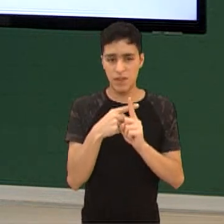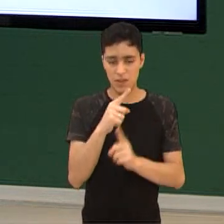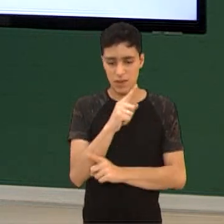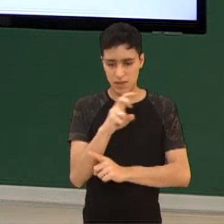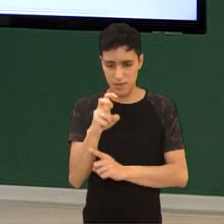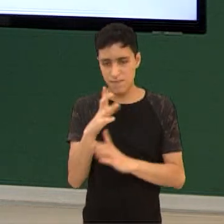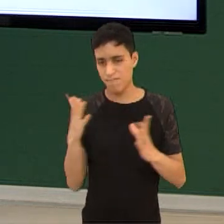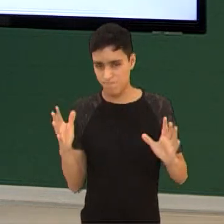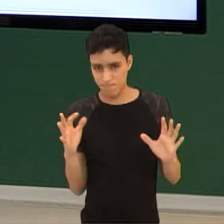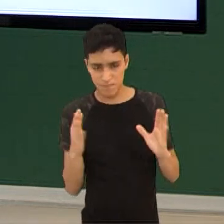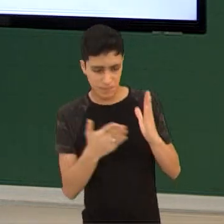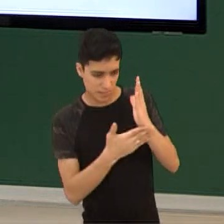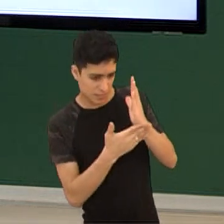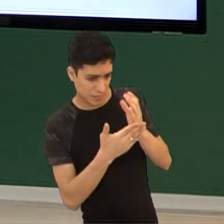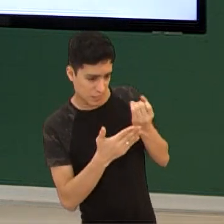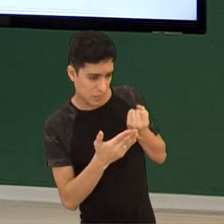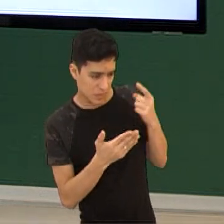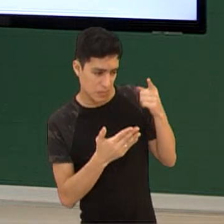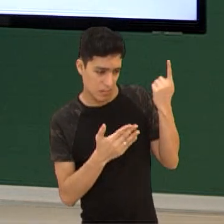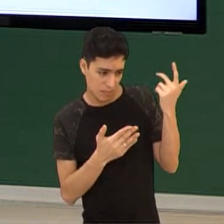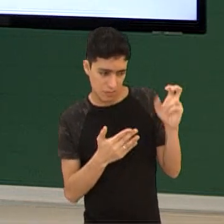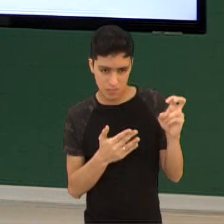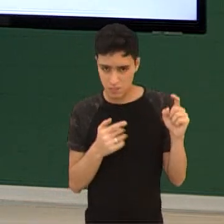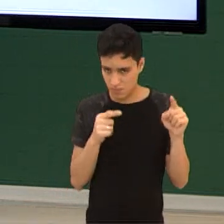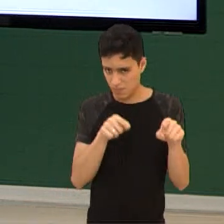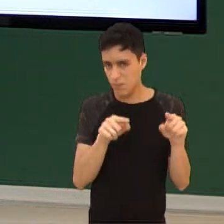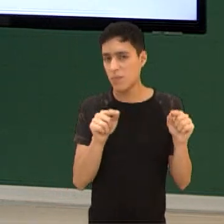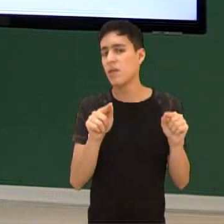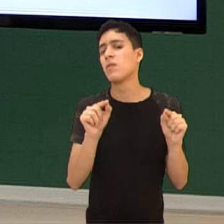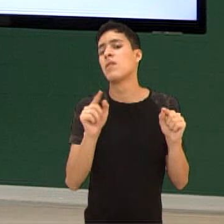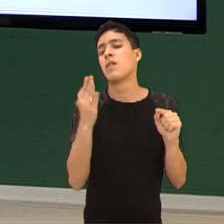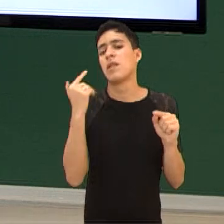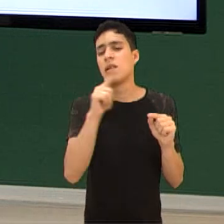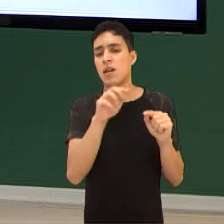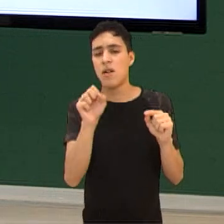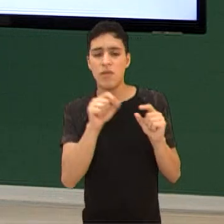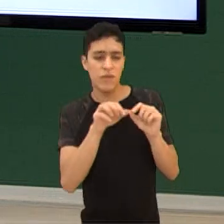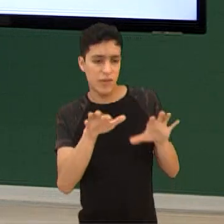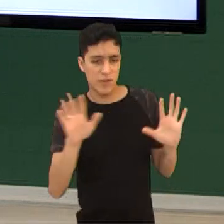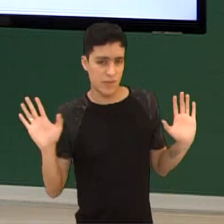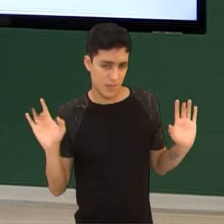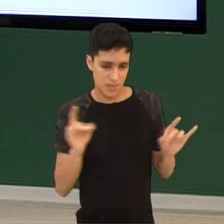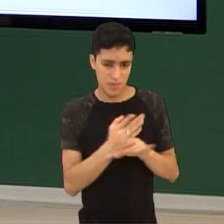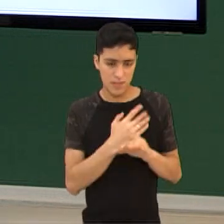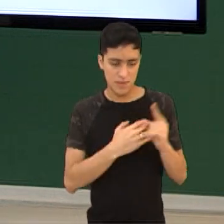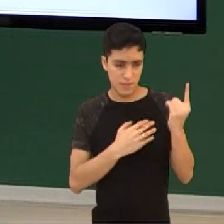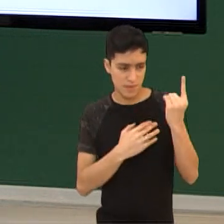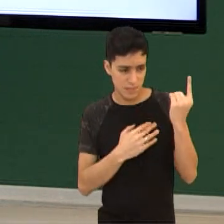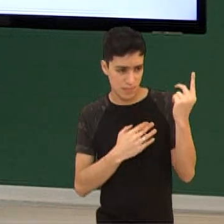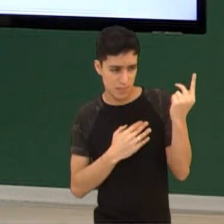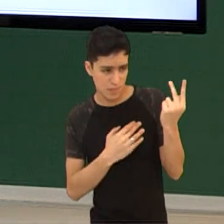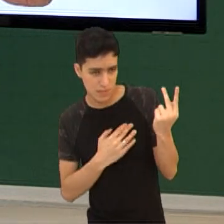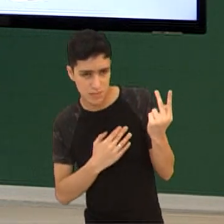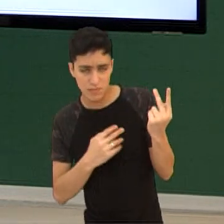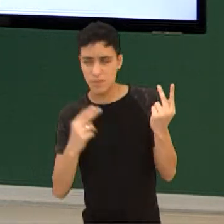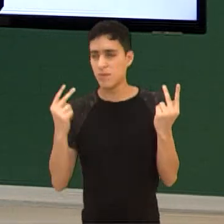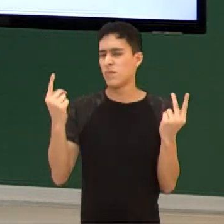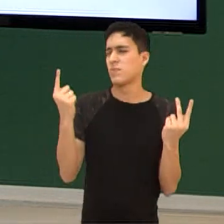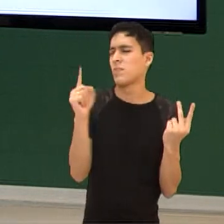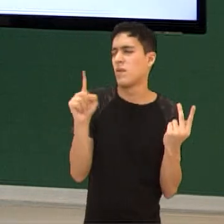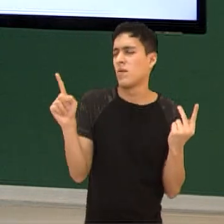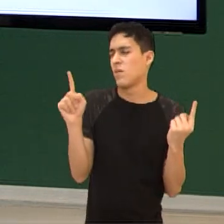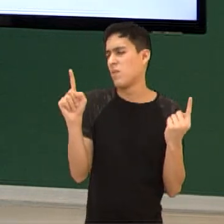30 termos, metade do número de termos é 15. O que Gauss fez lá com 7 anos foi isso, né? Primeiro termo 2, o último